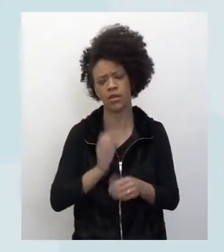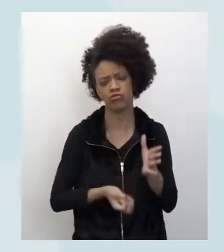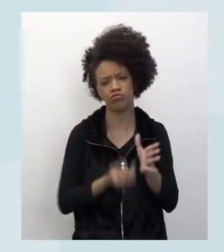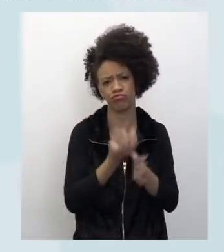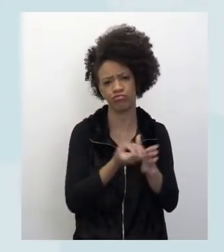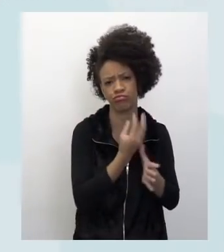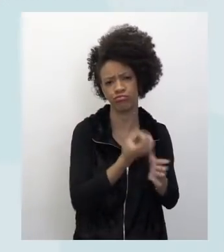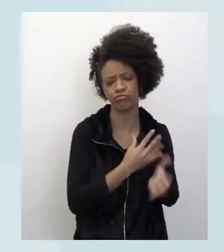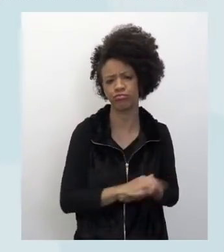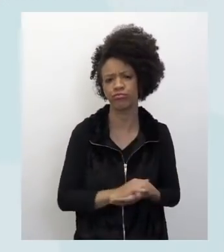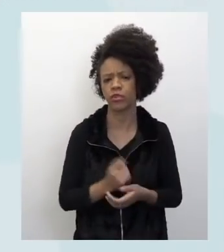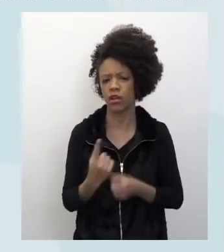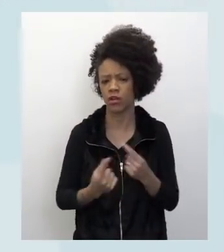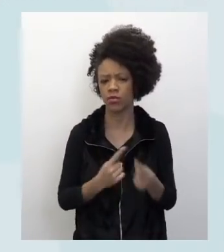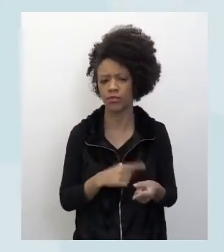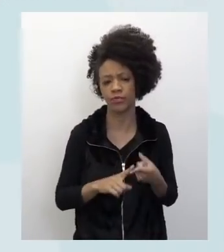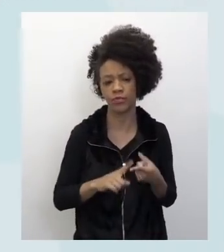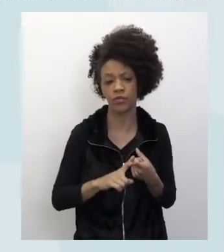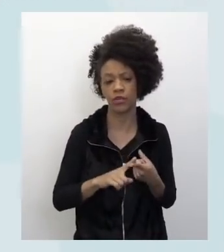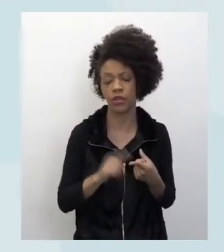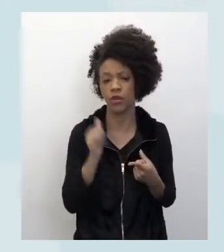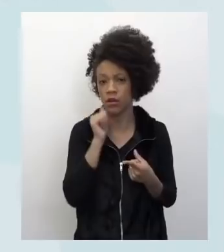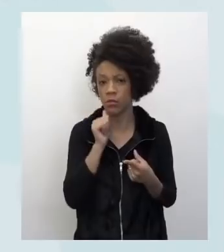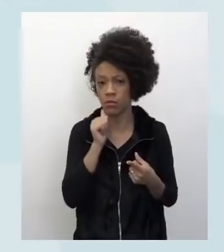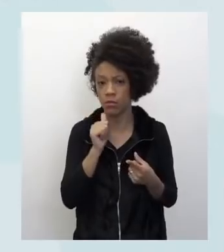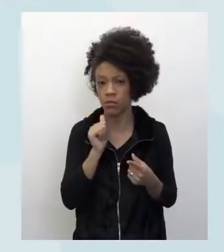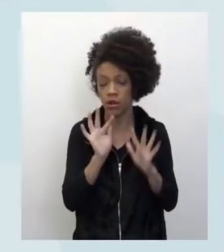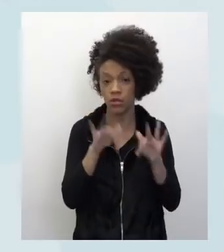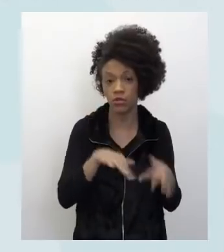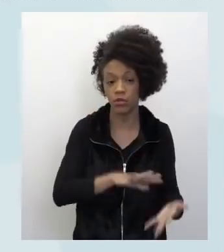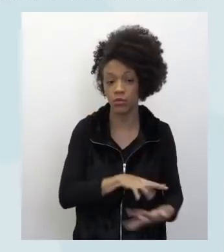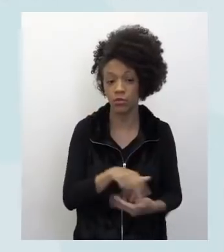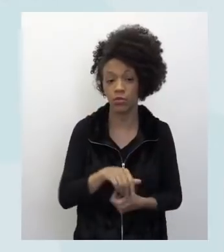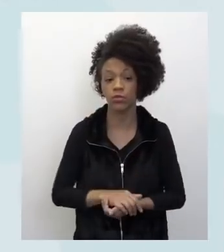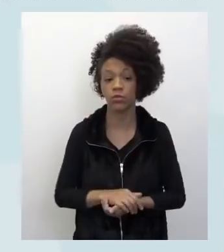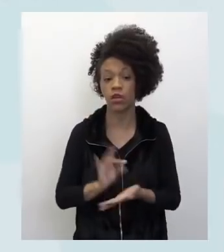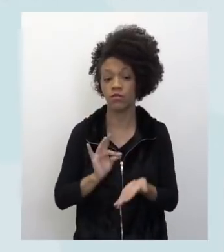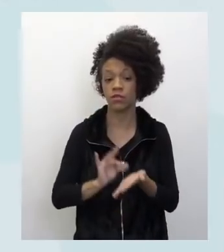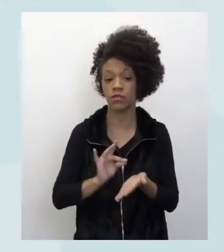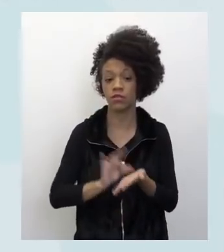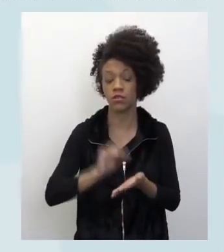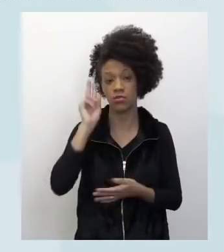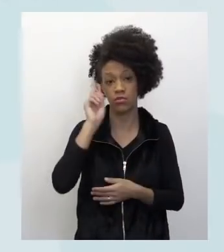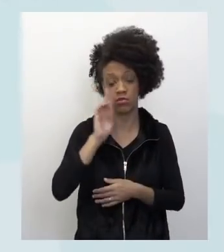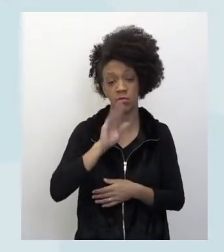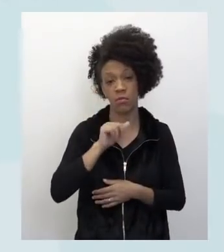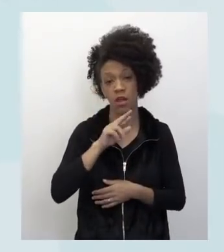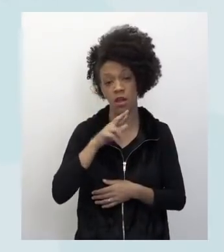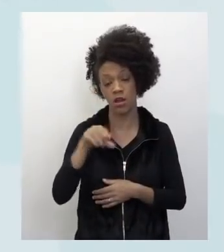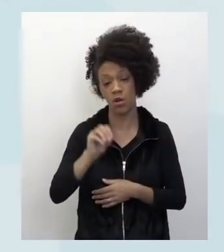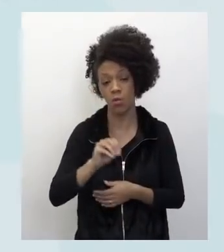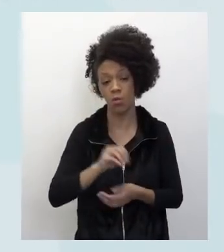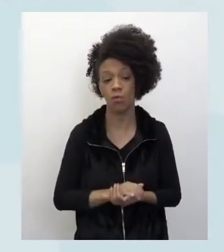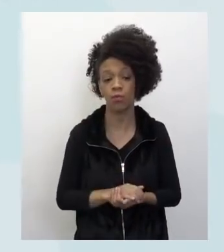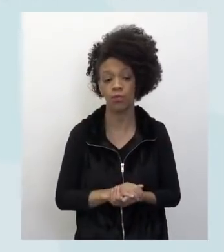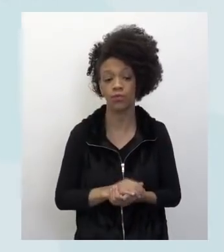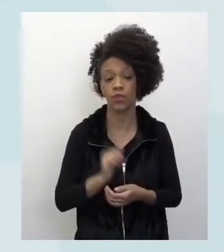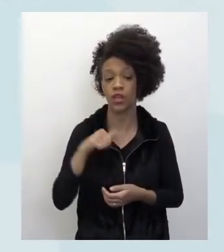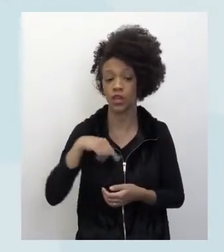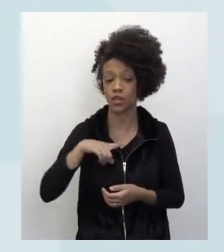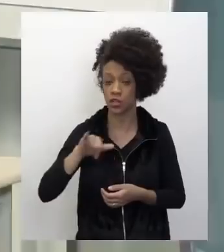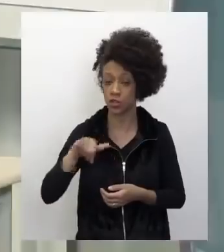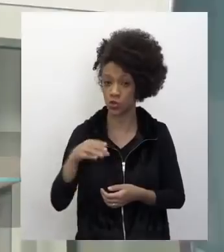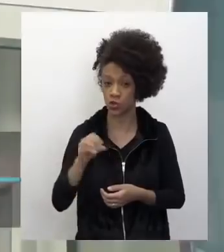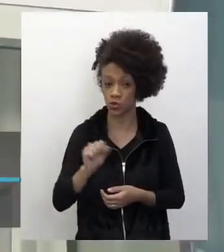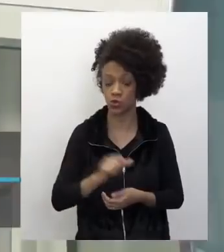são Mulher do Fim do Mundo, A Verdadeira História do Barão, Anjos, Os Artistas, Avarandado.